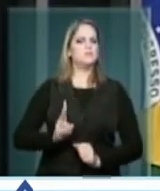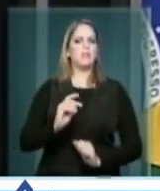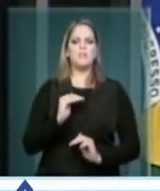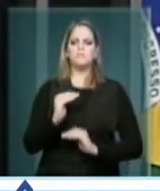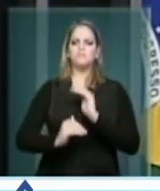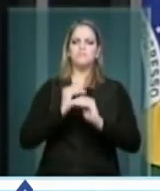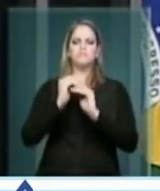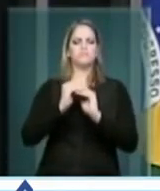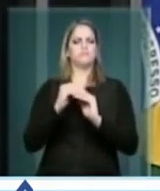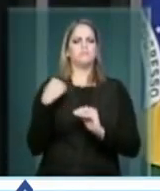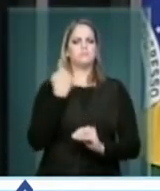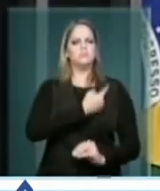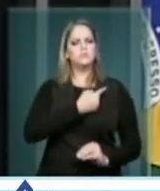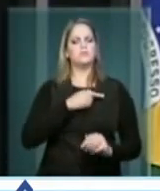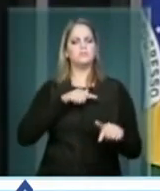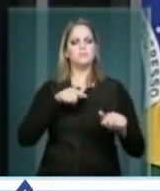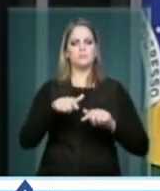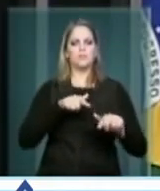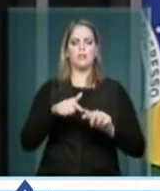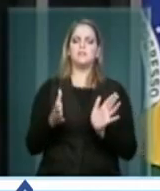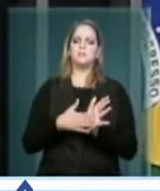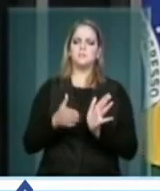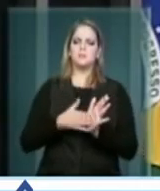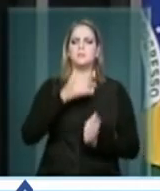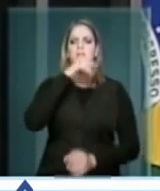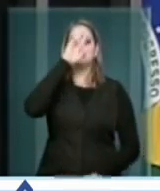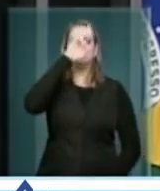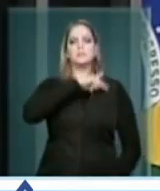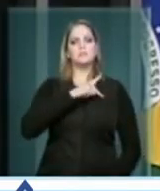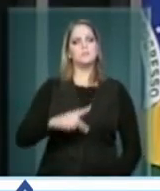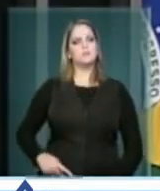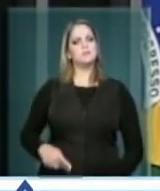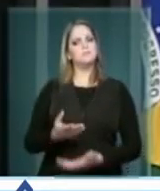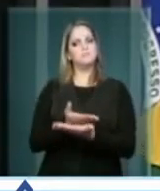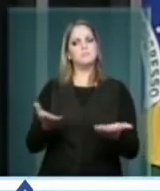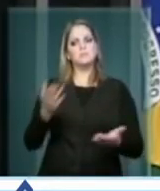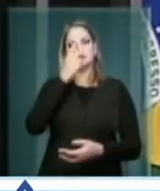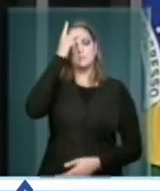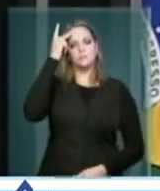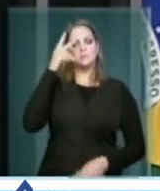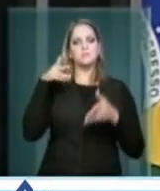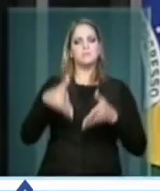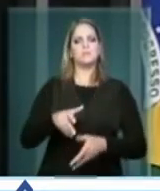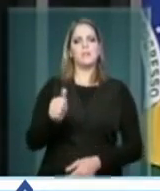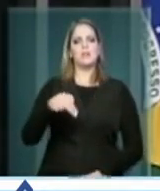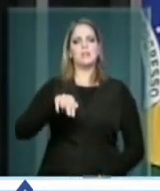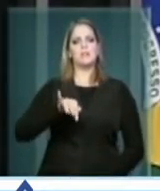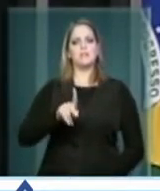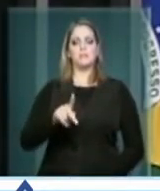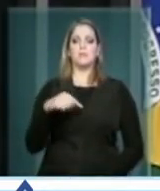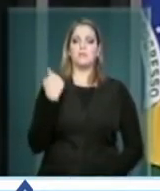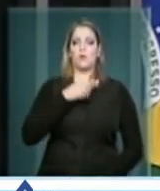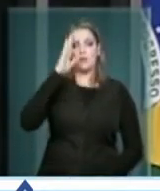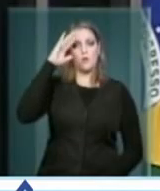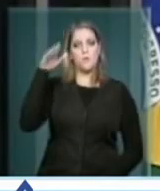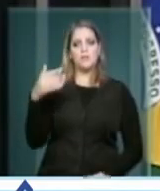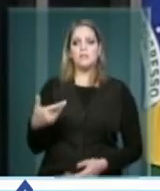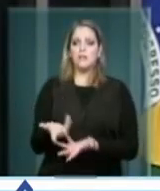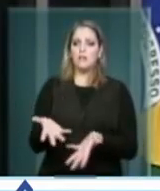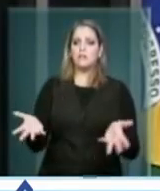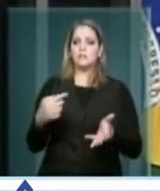do nosso quadro institucional. Parabéns, portanto, senhor presidente, senhores integrantes da Anfib, a nossa homenageada. E o faço em